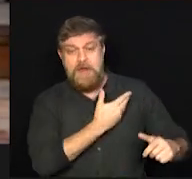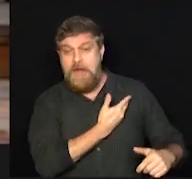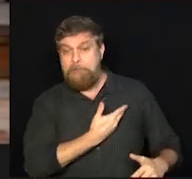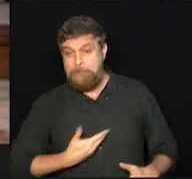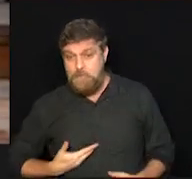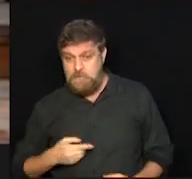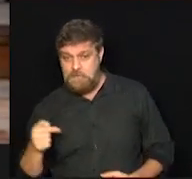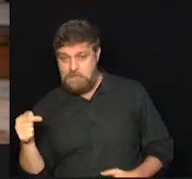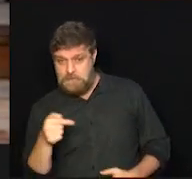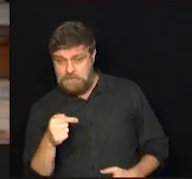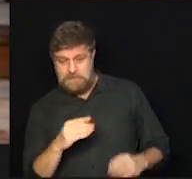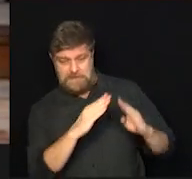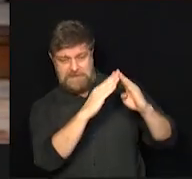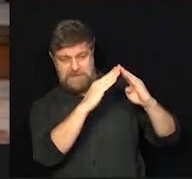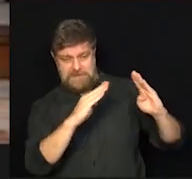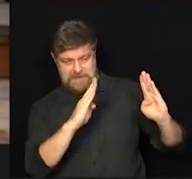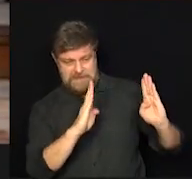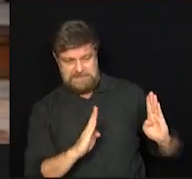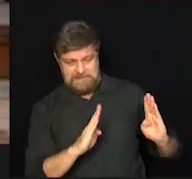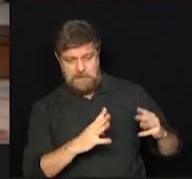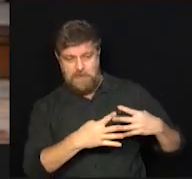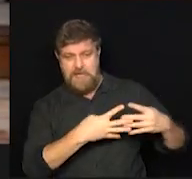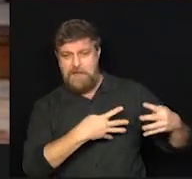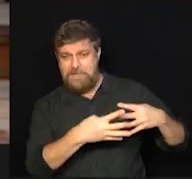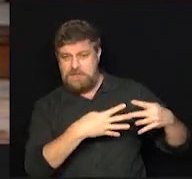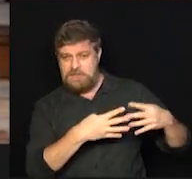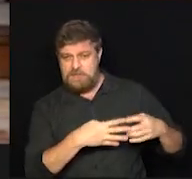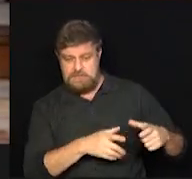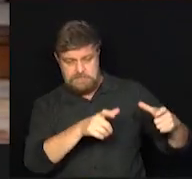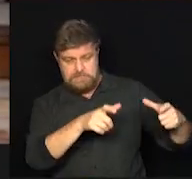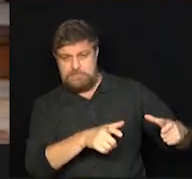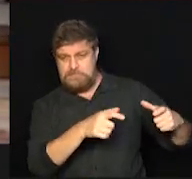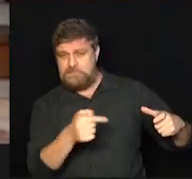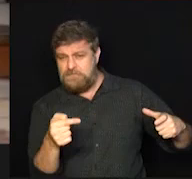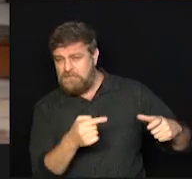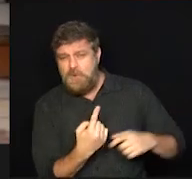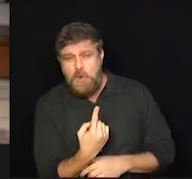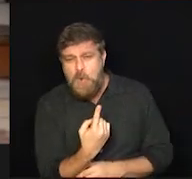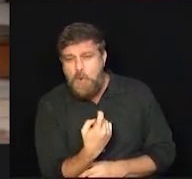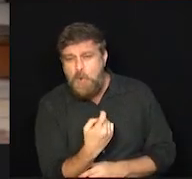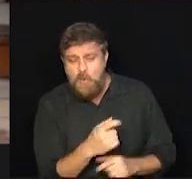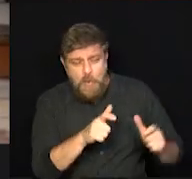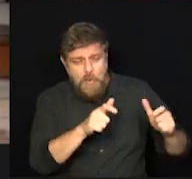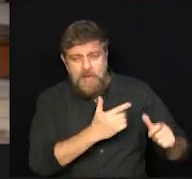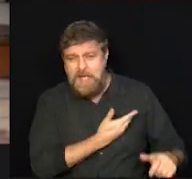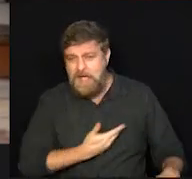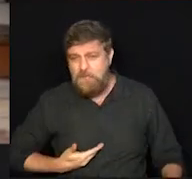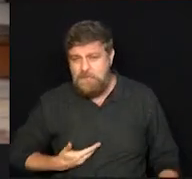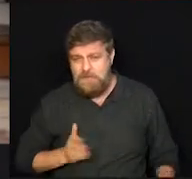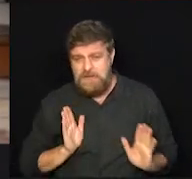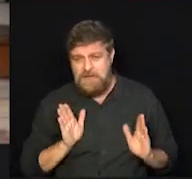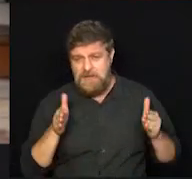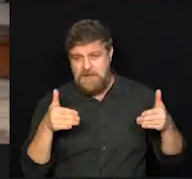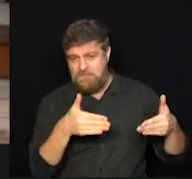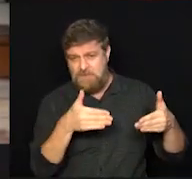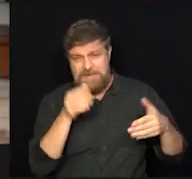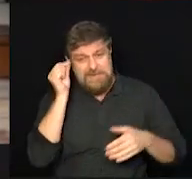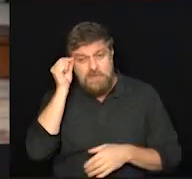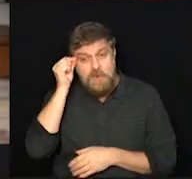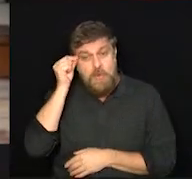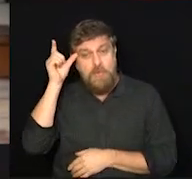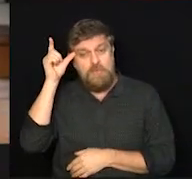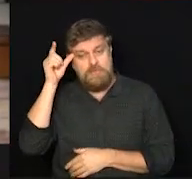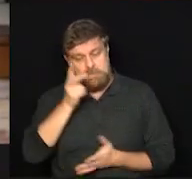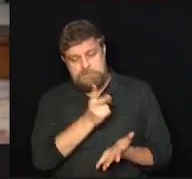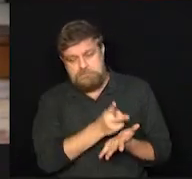ele é em Barão Geraldo no distrito de Barão Geraldo o único equipamento público voltado exclusivamente a cultura